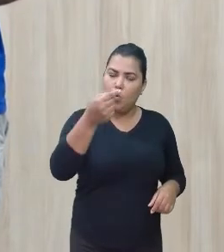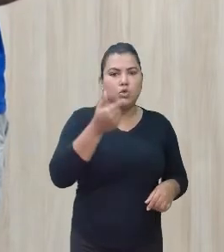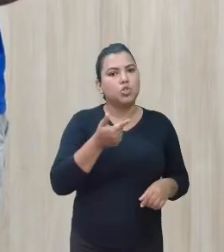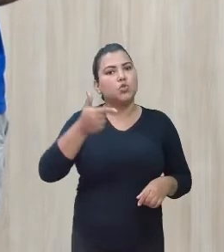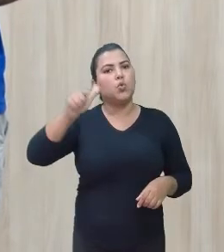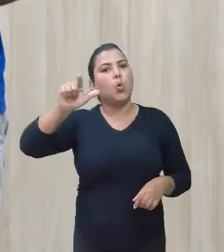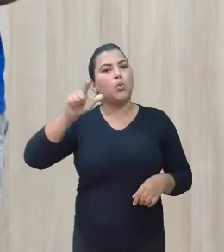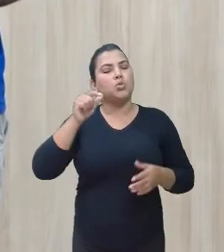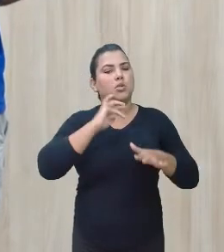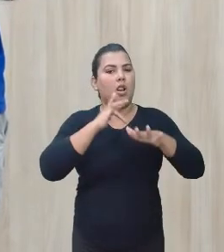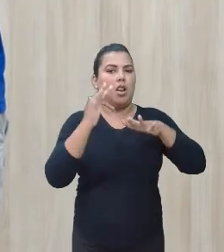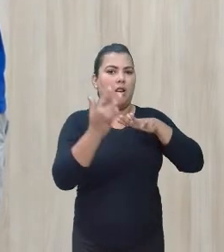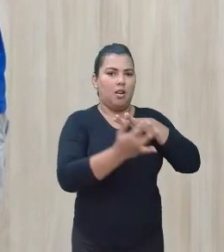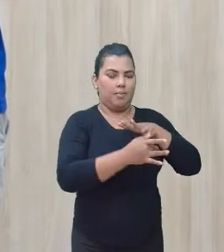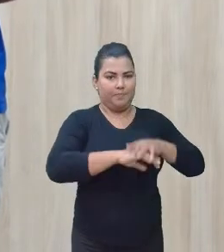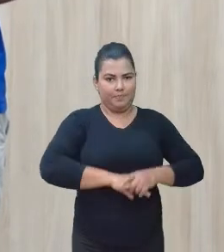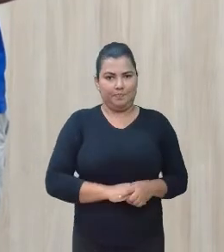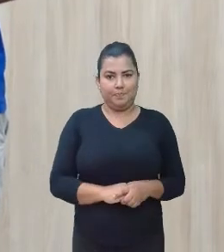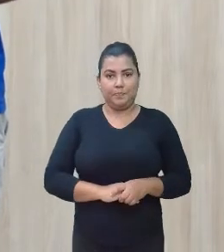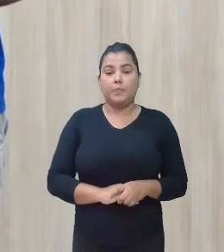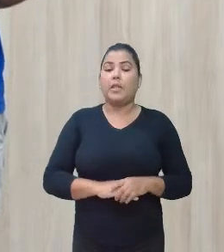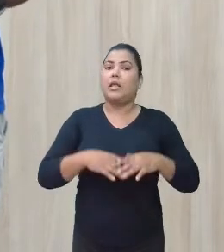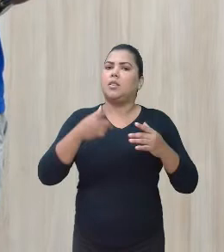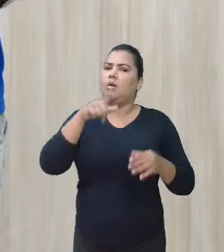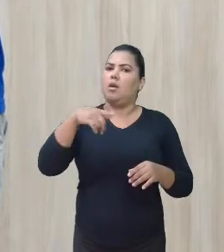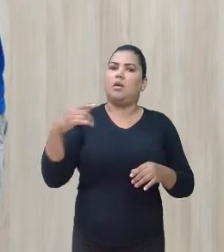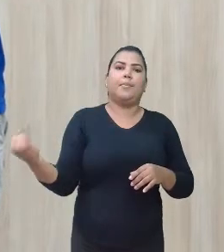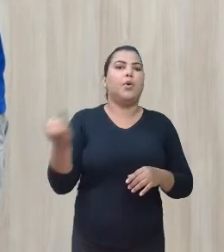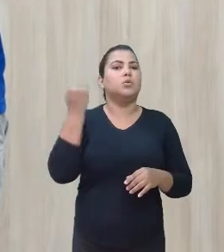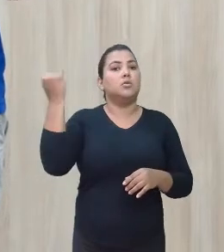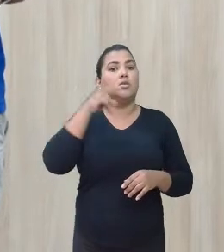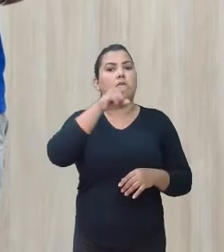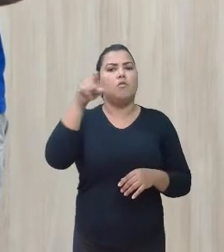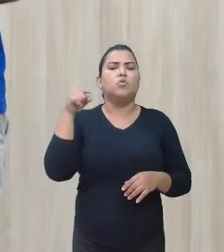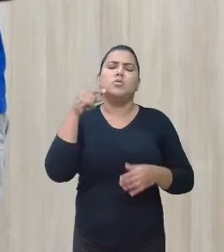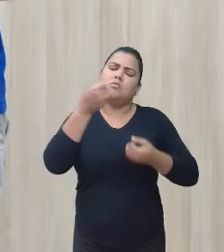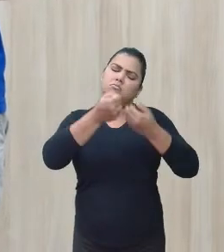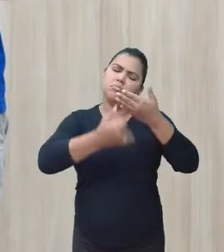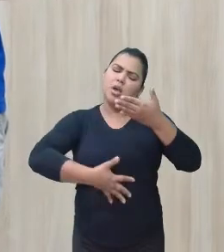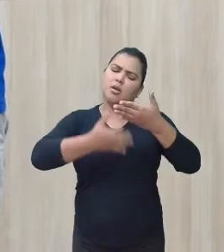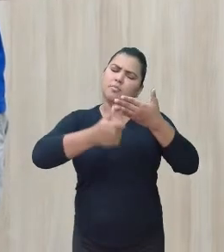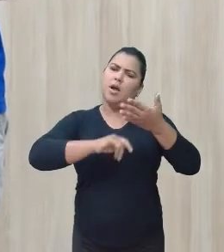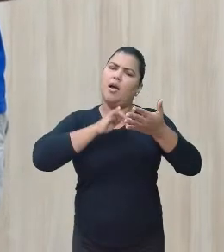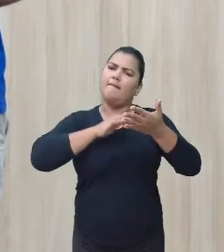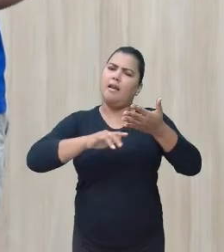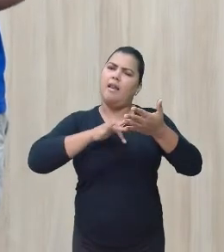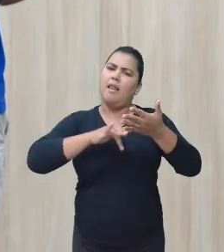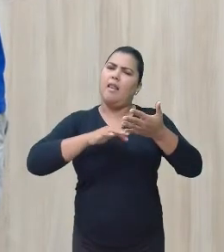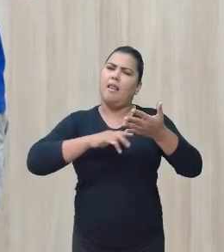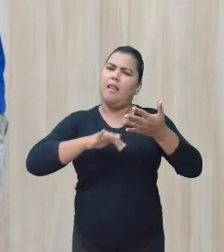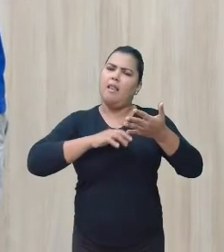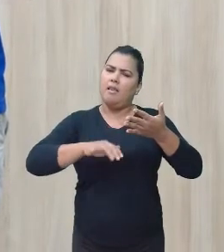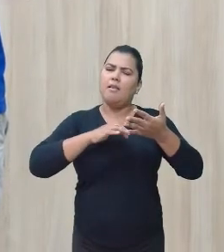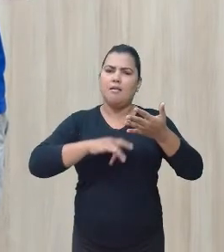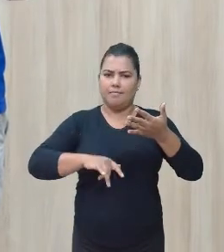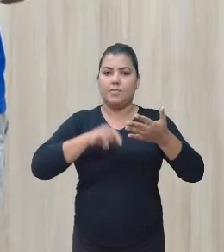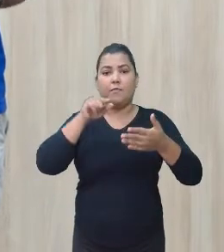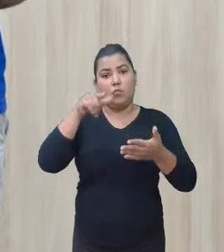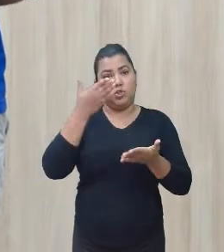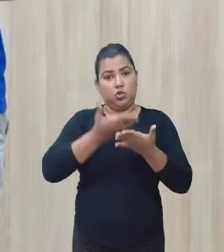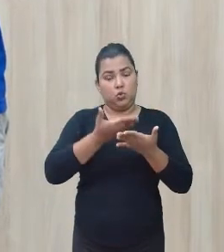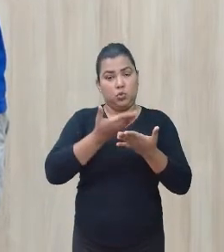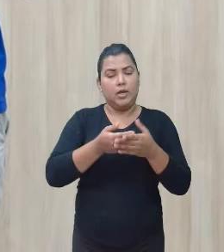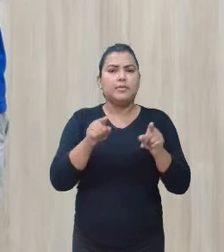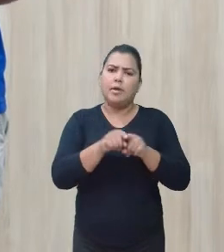outras plataformas, tá certo? Então é importante que vocês tenham contato conosco quando essa aula estiver lá no YouTube. Você estudante,